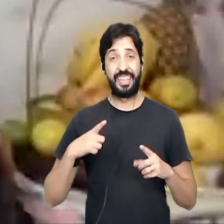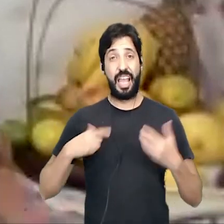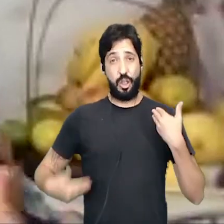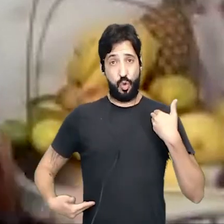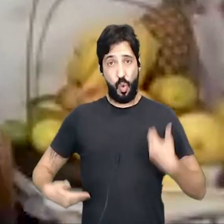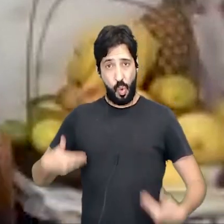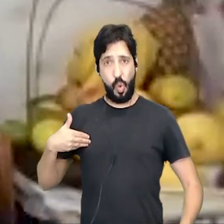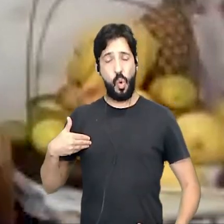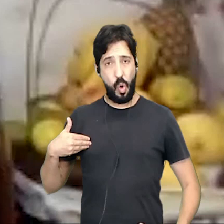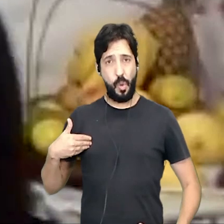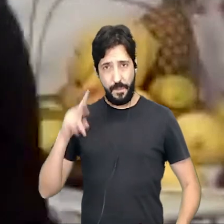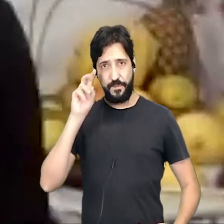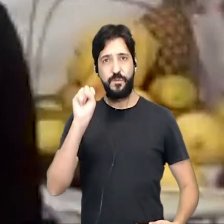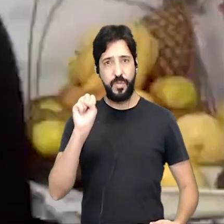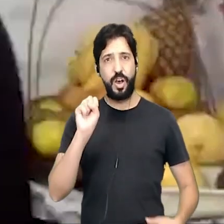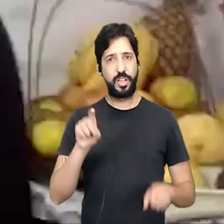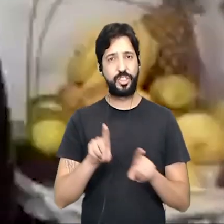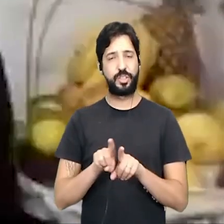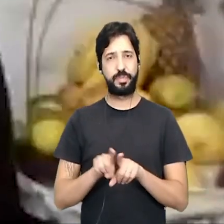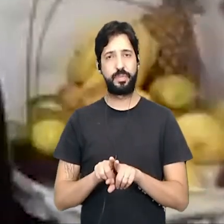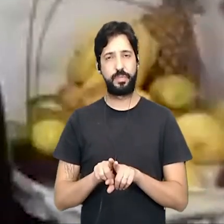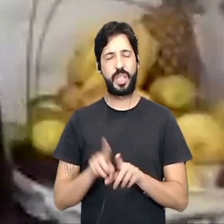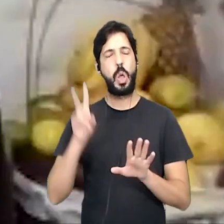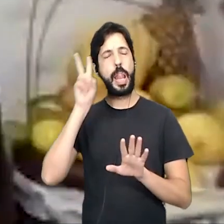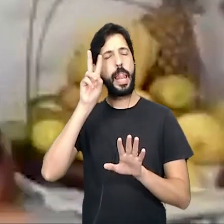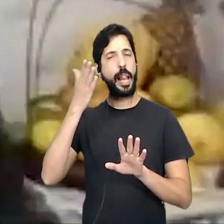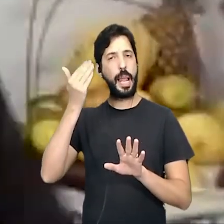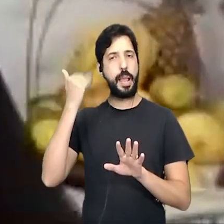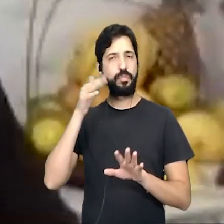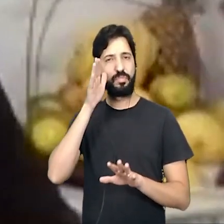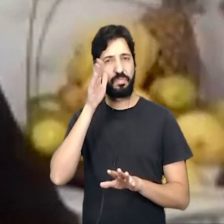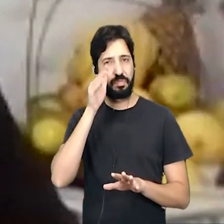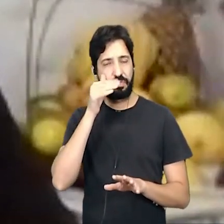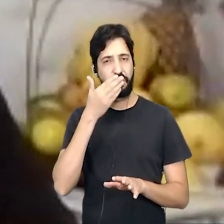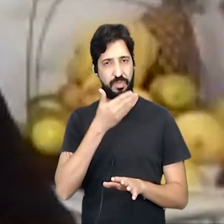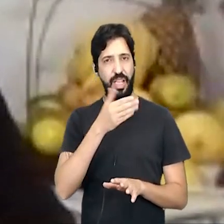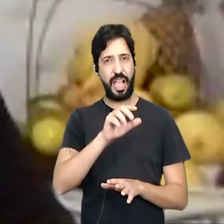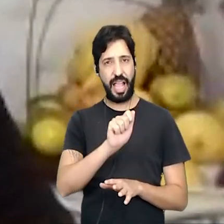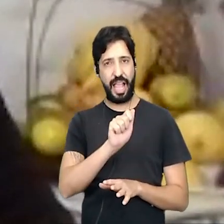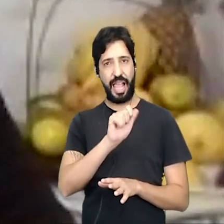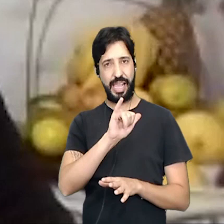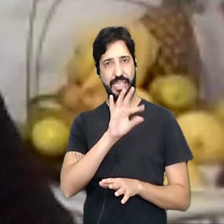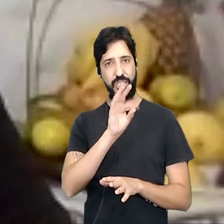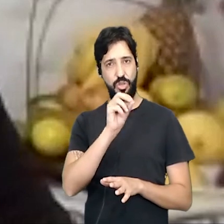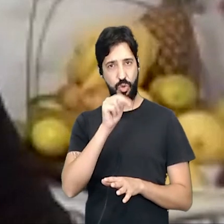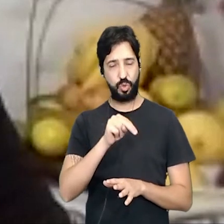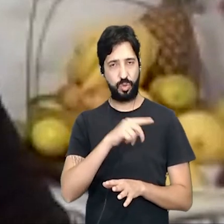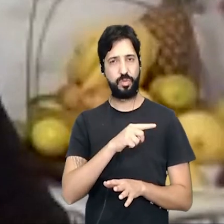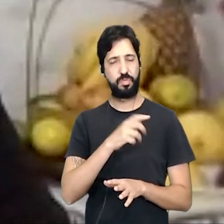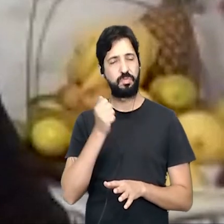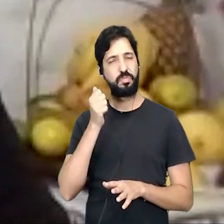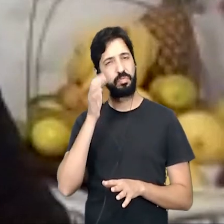também havia muito corpo. Então, eu me lembro, por exemplo, de um momento que eu estava assistindo o Ailton